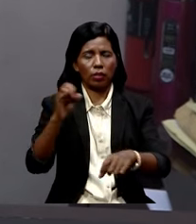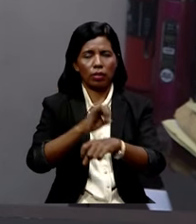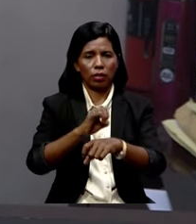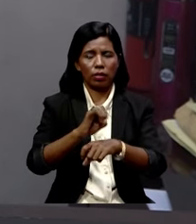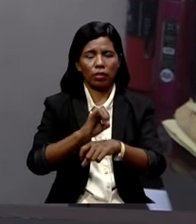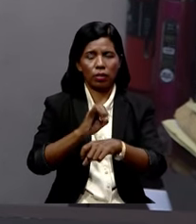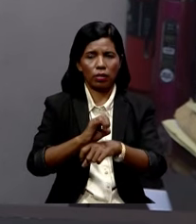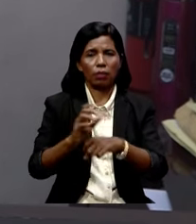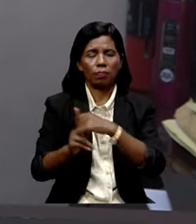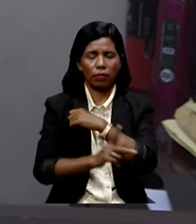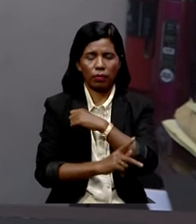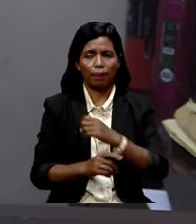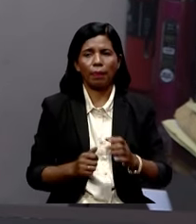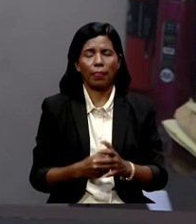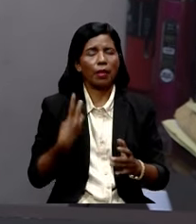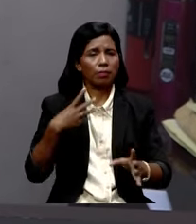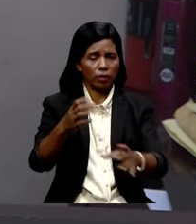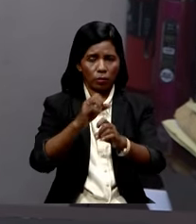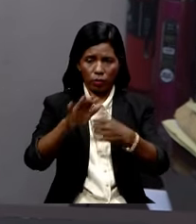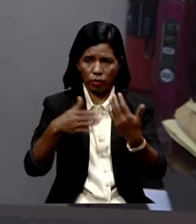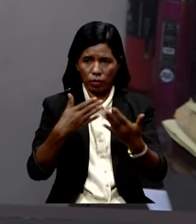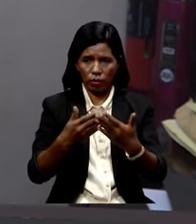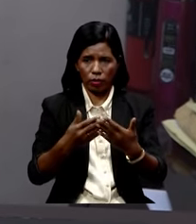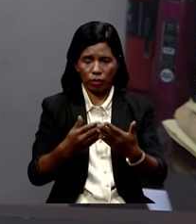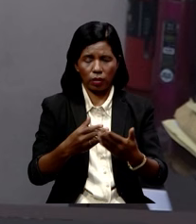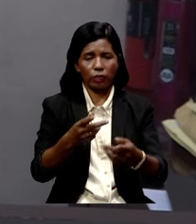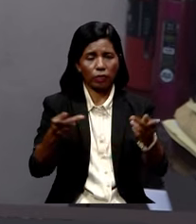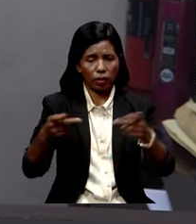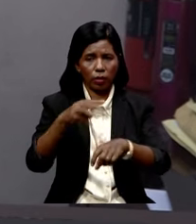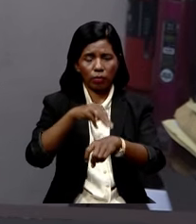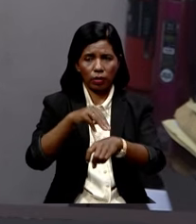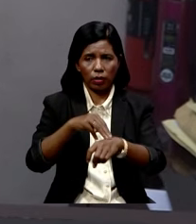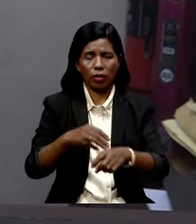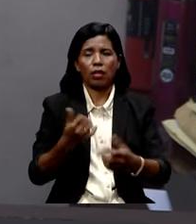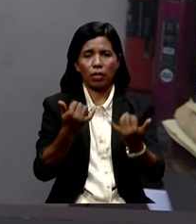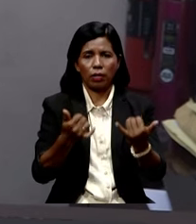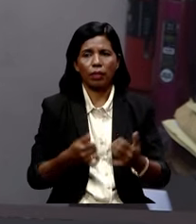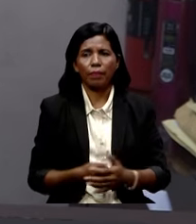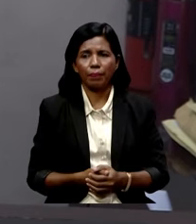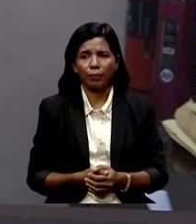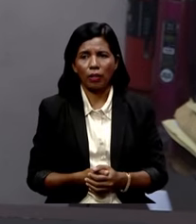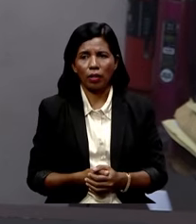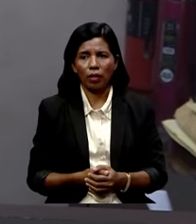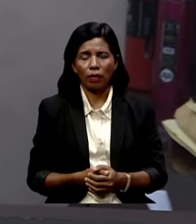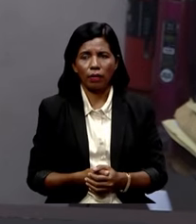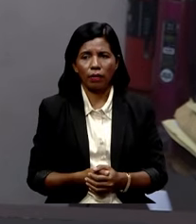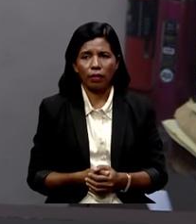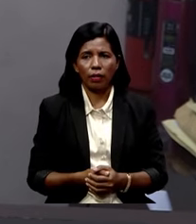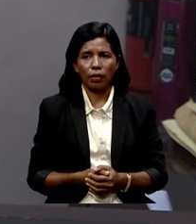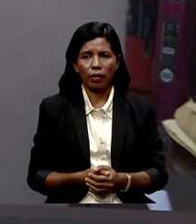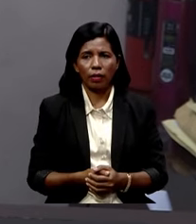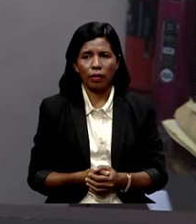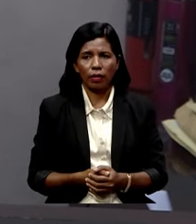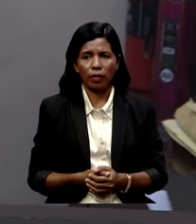Amik simu tihotu e al nedu ne altar. Agora, a tu saiba, Santo Padre